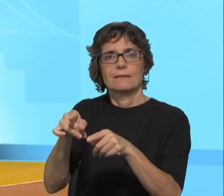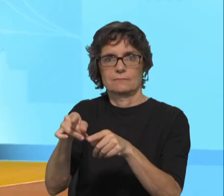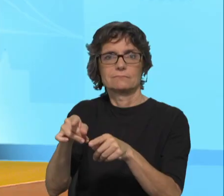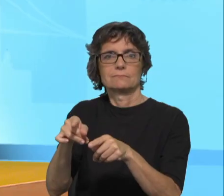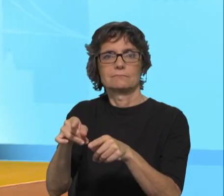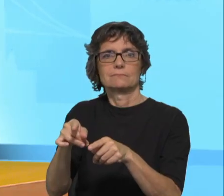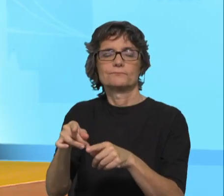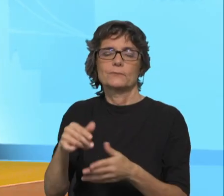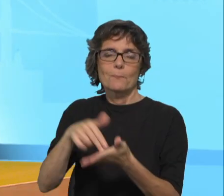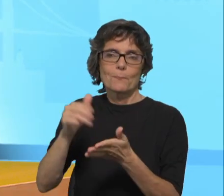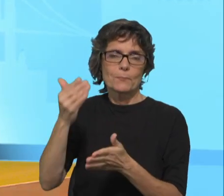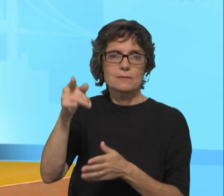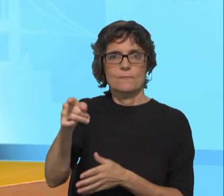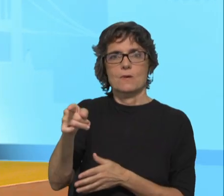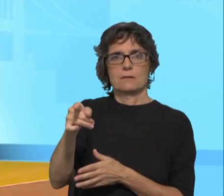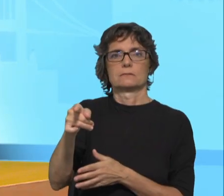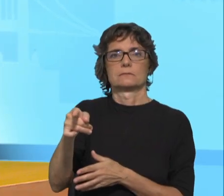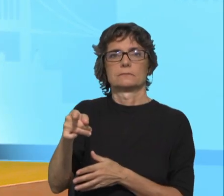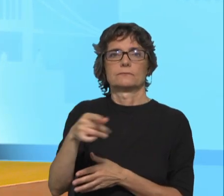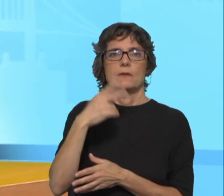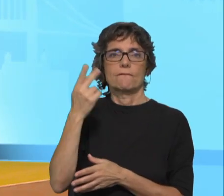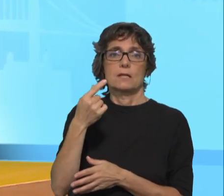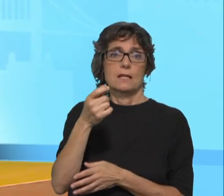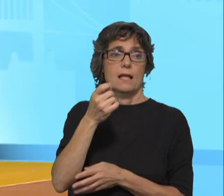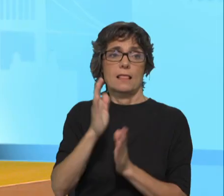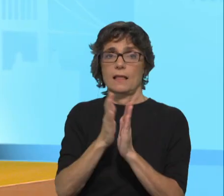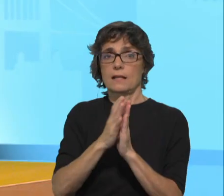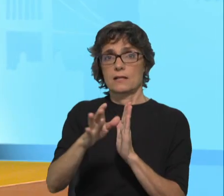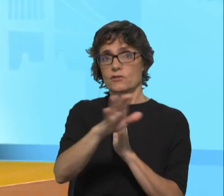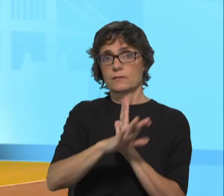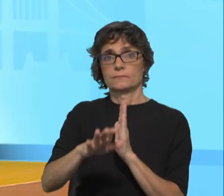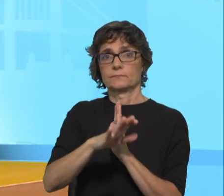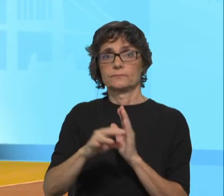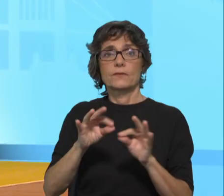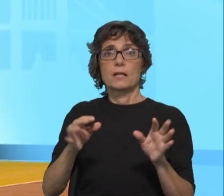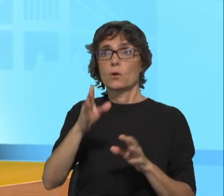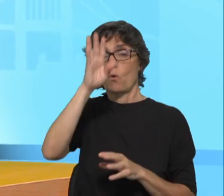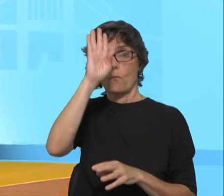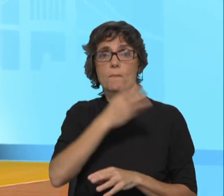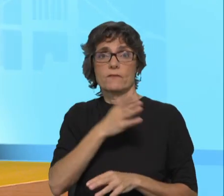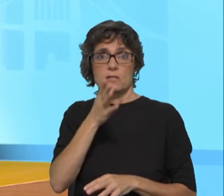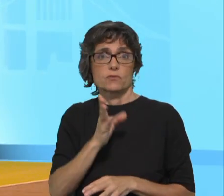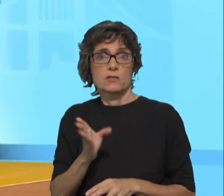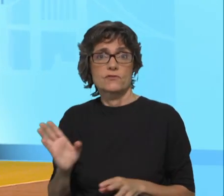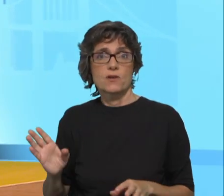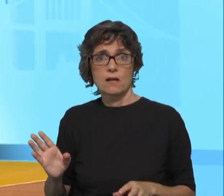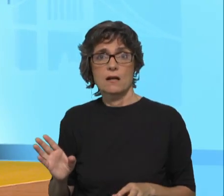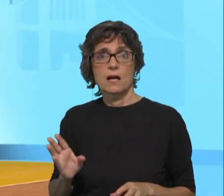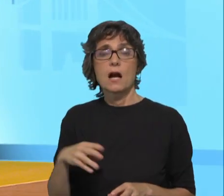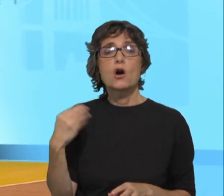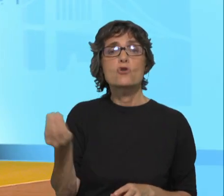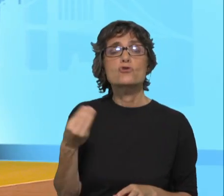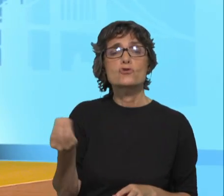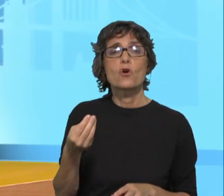esses atores principais na vida da Diocese, que, como o Papa Francisco diz, e bem, os jovens são